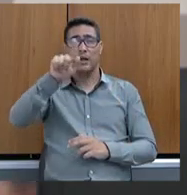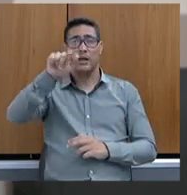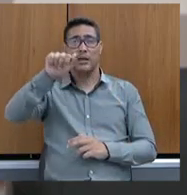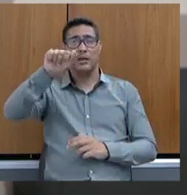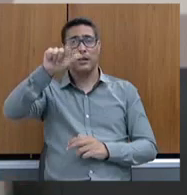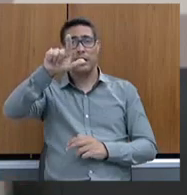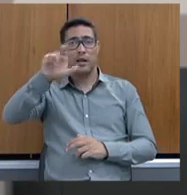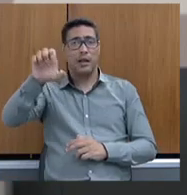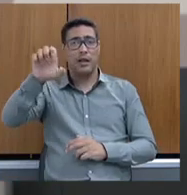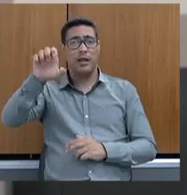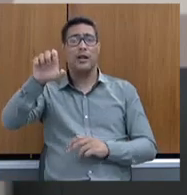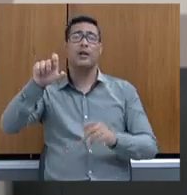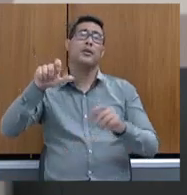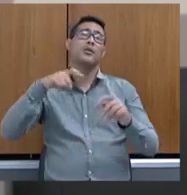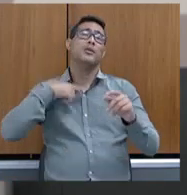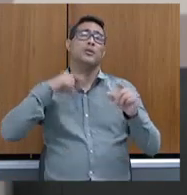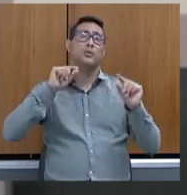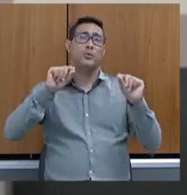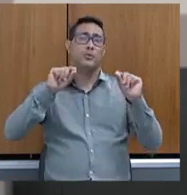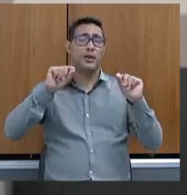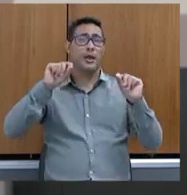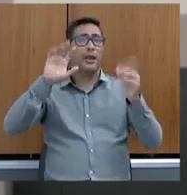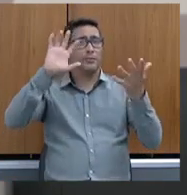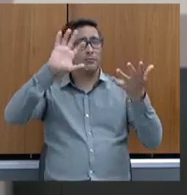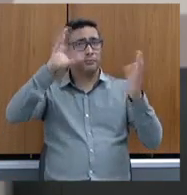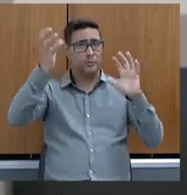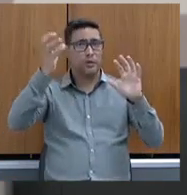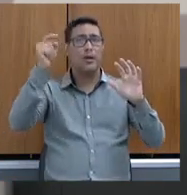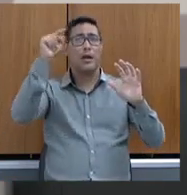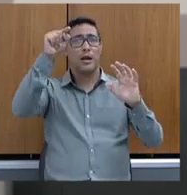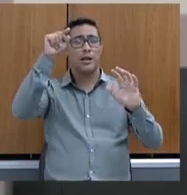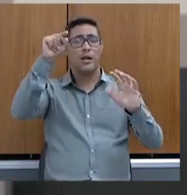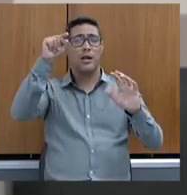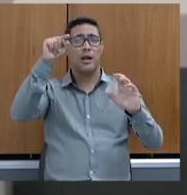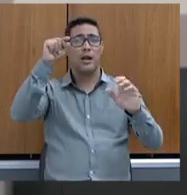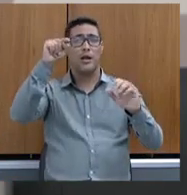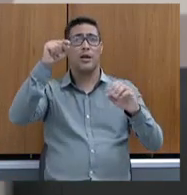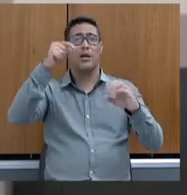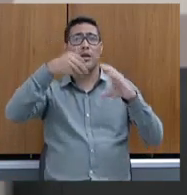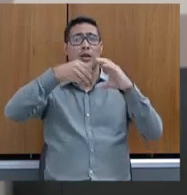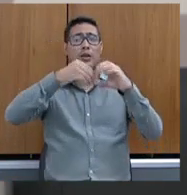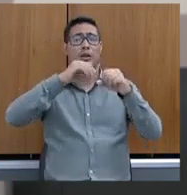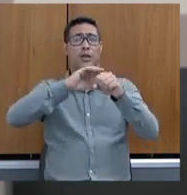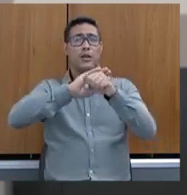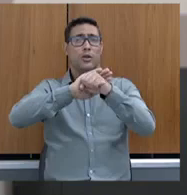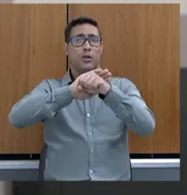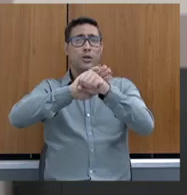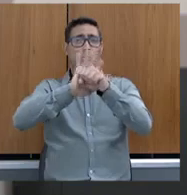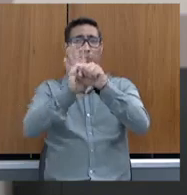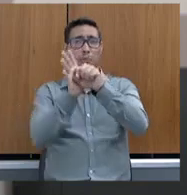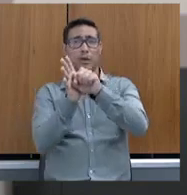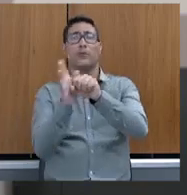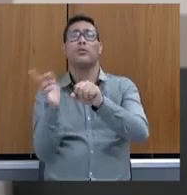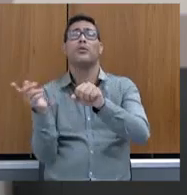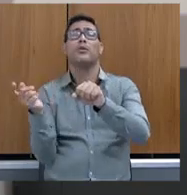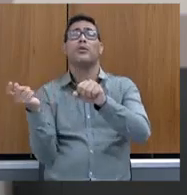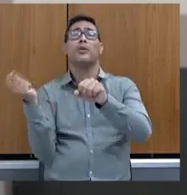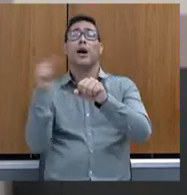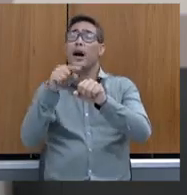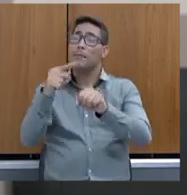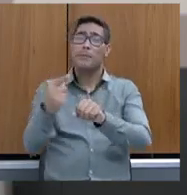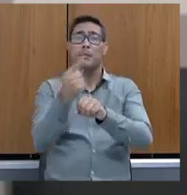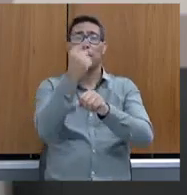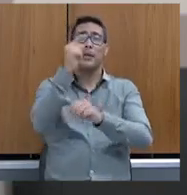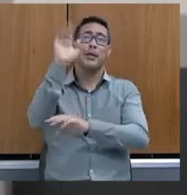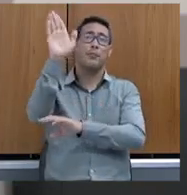restaurando o em Ouro Preto o Colégio Dom Bosco instalando o primeiro Resort a primeira bandeira